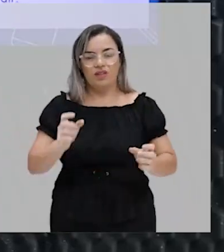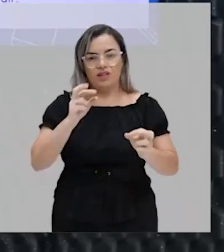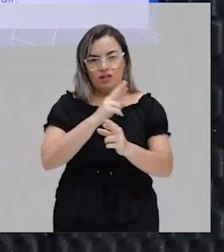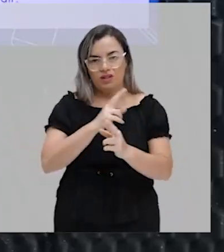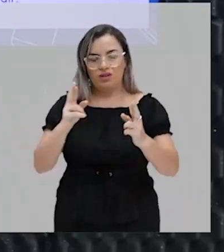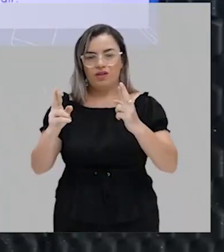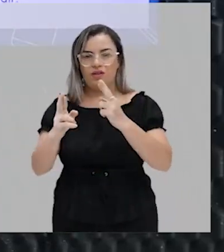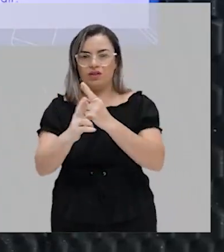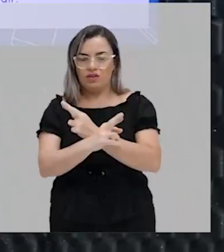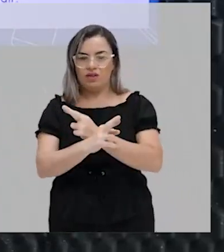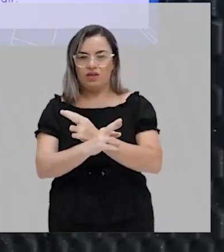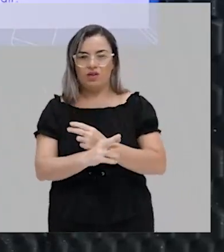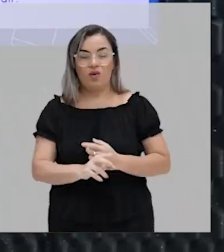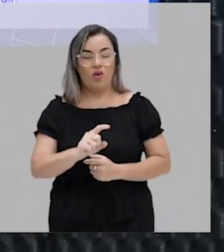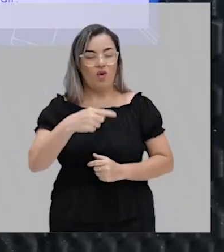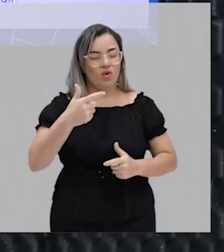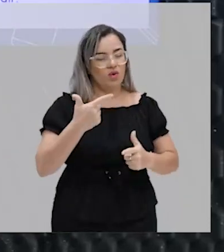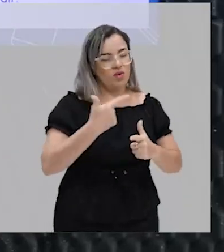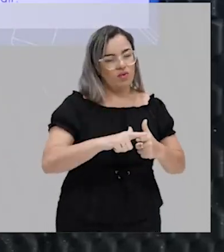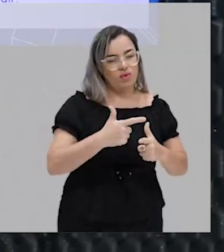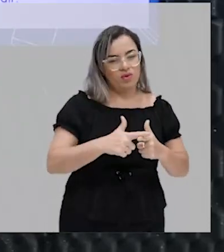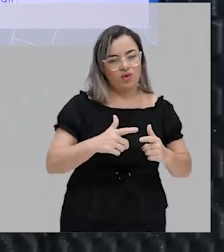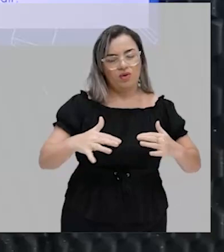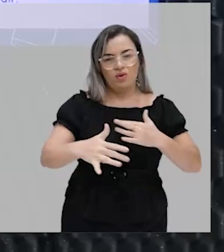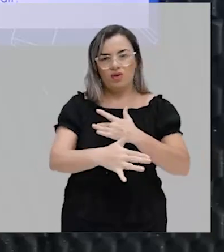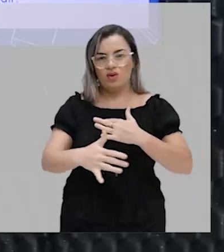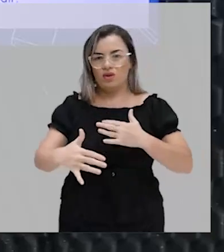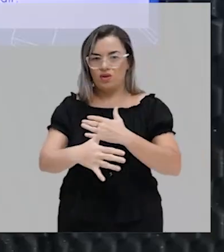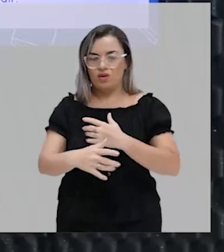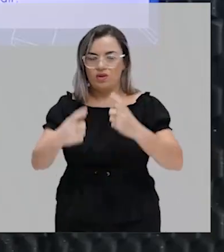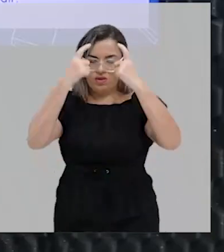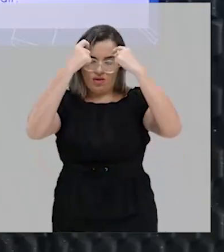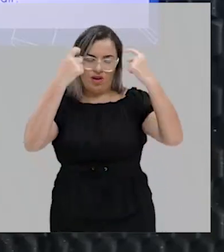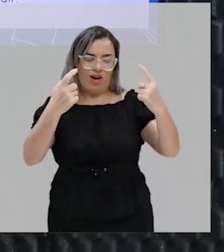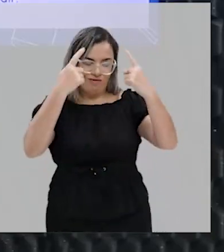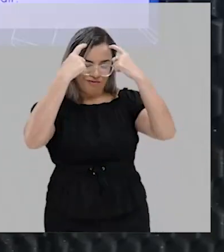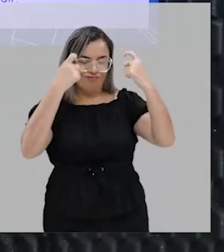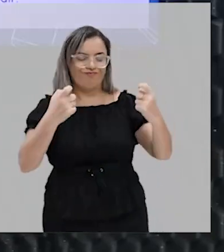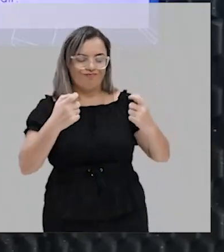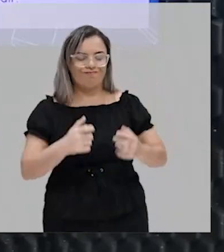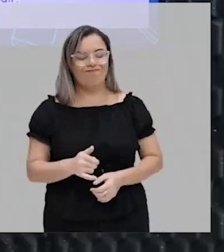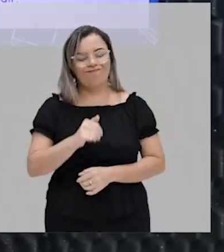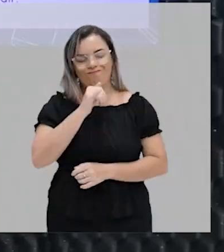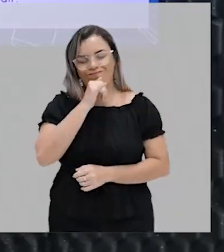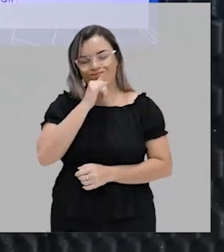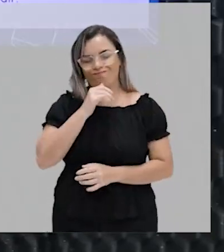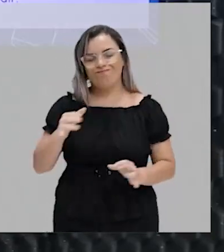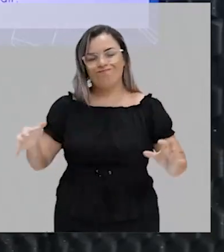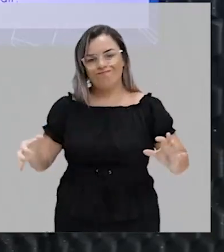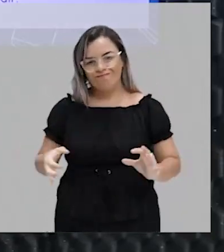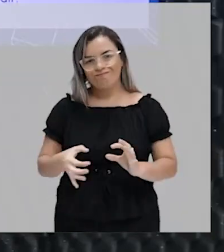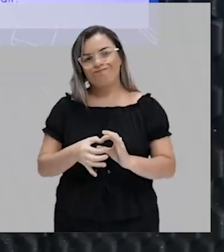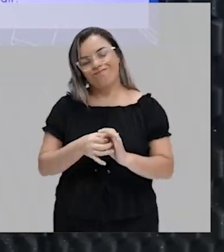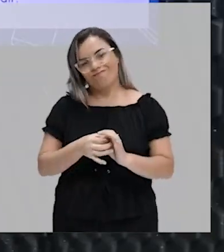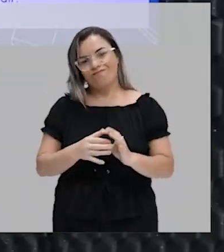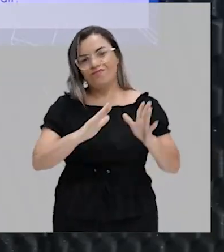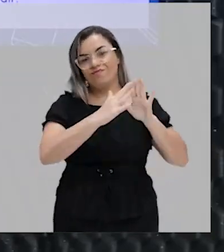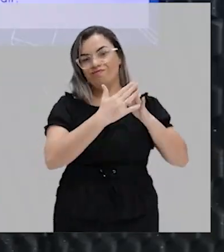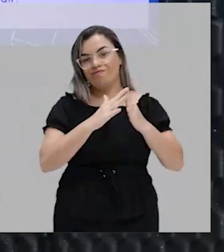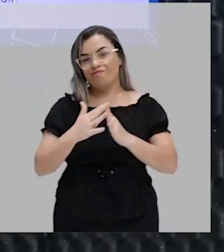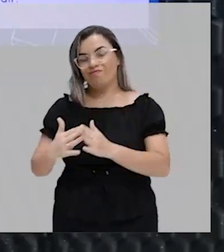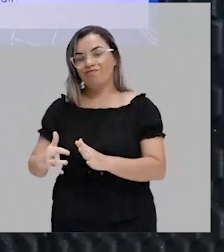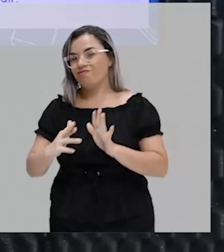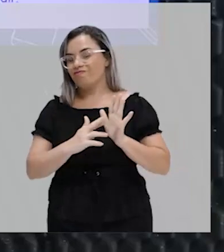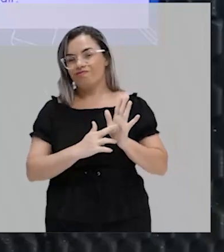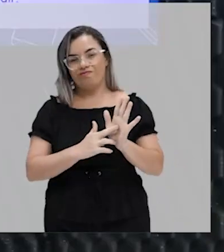diretamente atrelada a outros problemas urbanos, como, por exemplo, a violência que a gente vai falar mais à frente. A favelização ela é uma